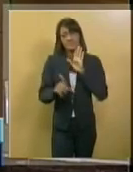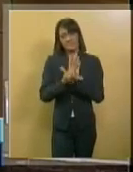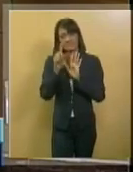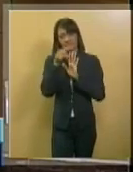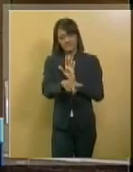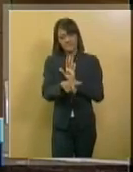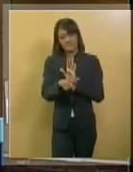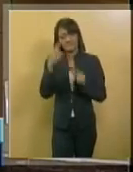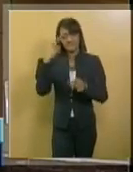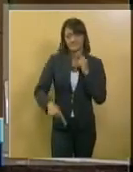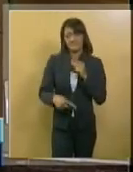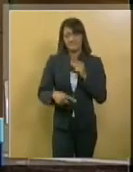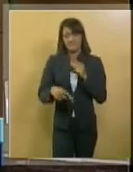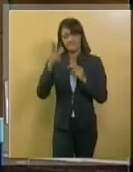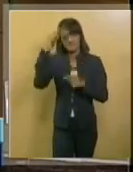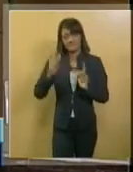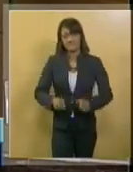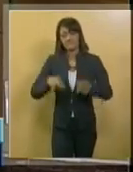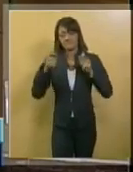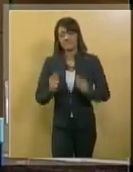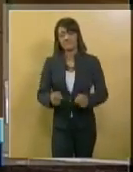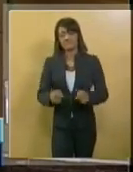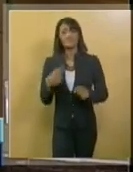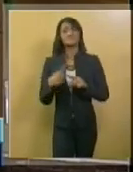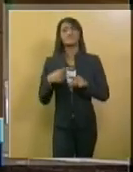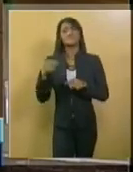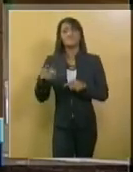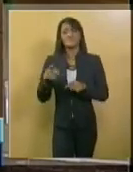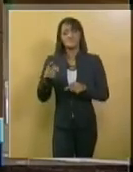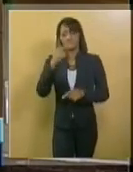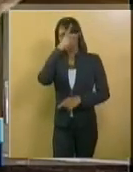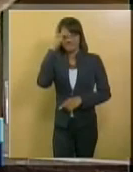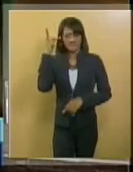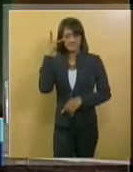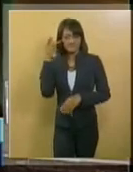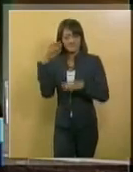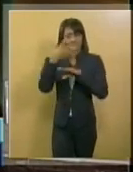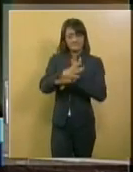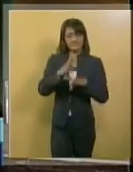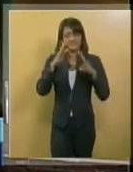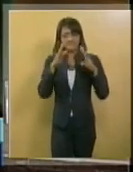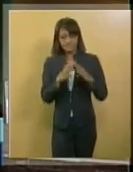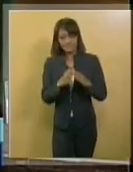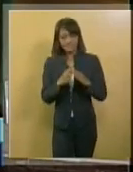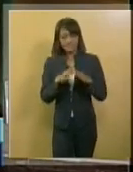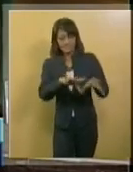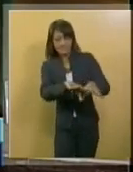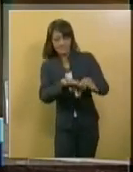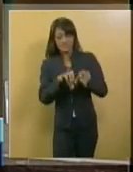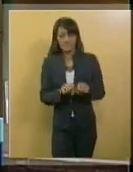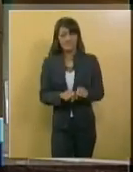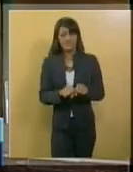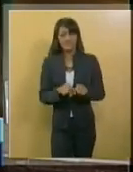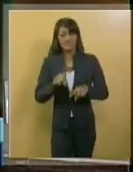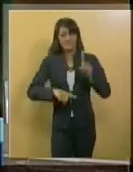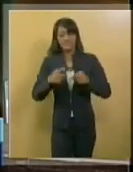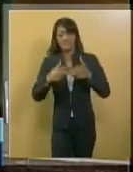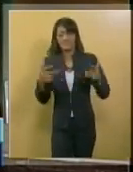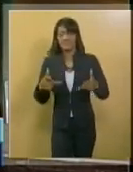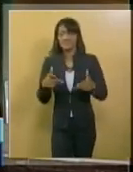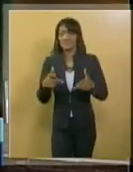para ser proibido o uso disso. Porque o carroceiro vai na sua casa pegar resto de entulho. Semana passada estava a